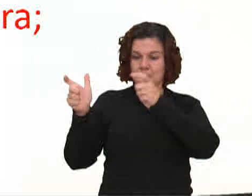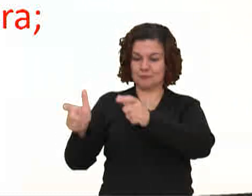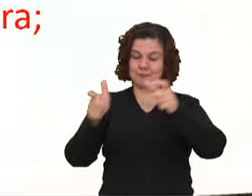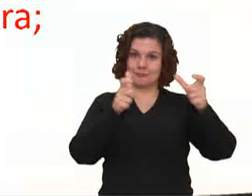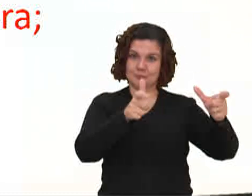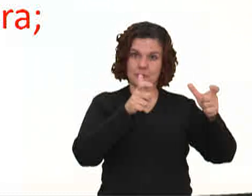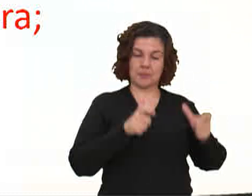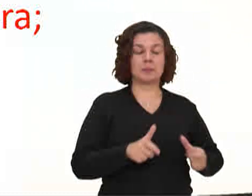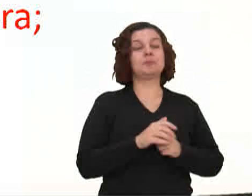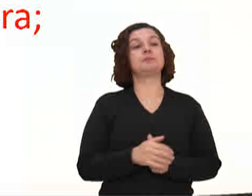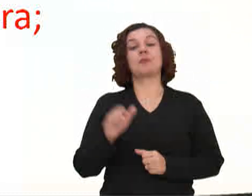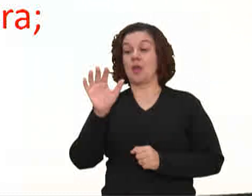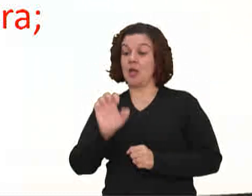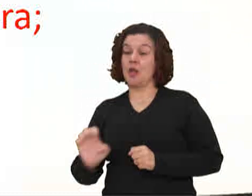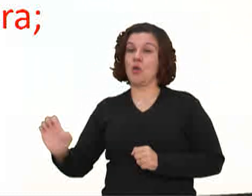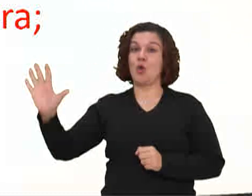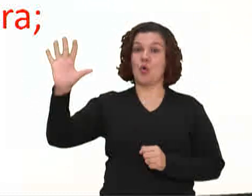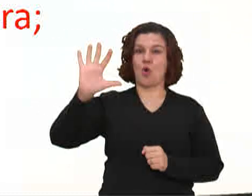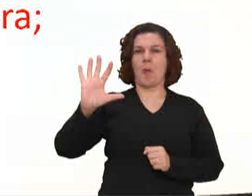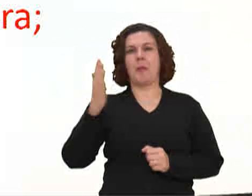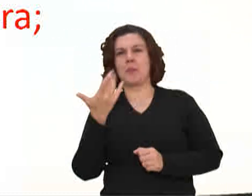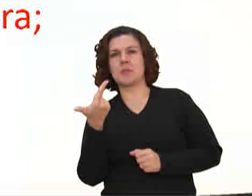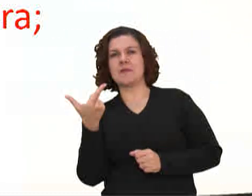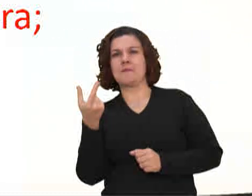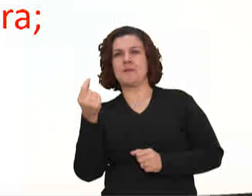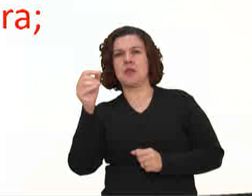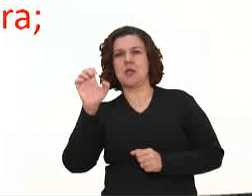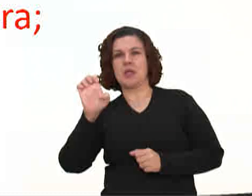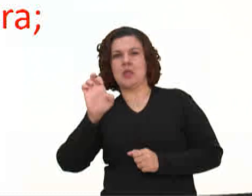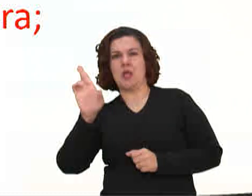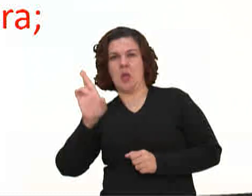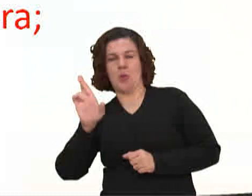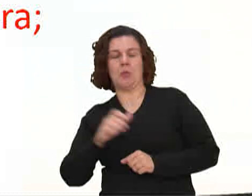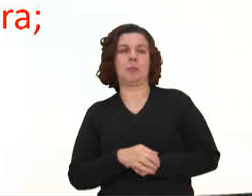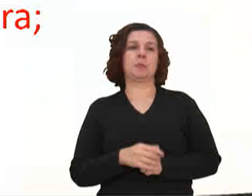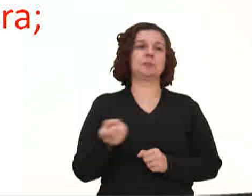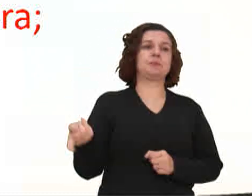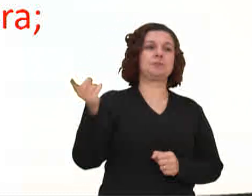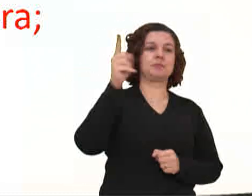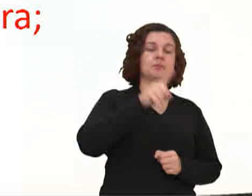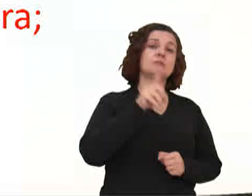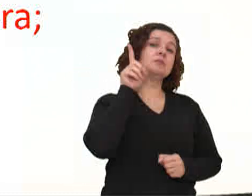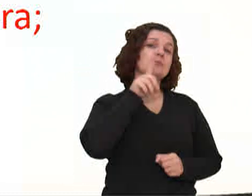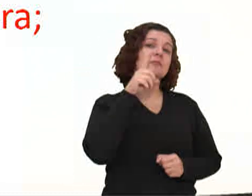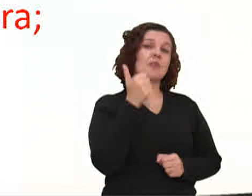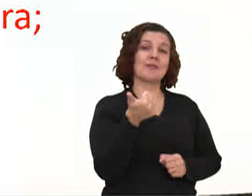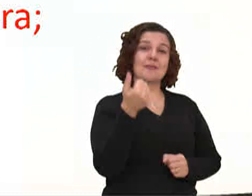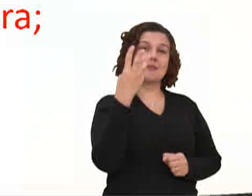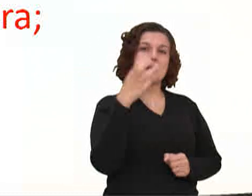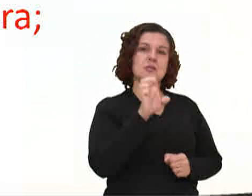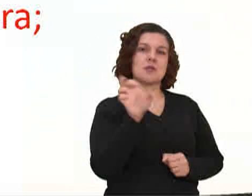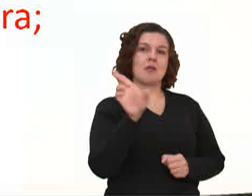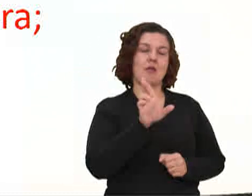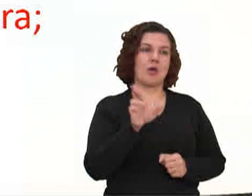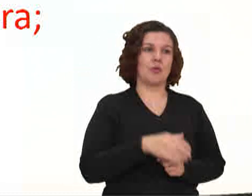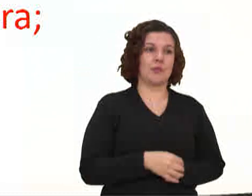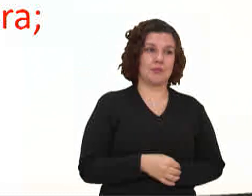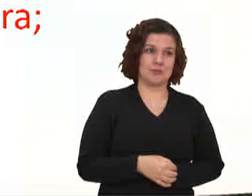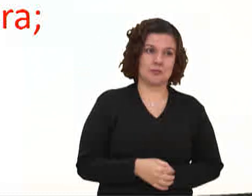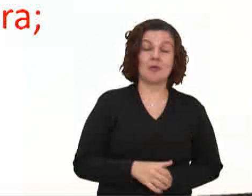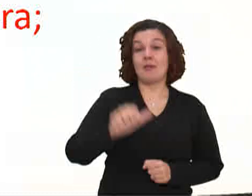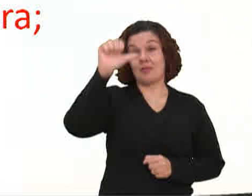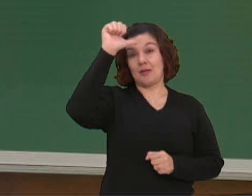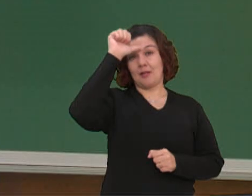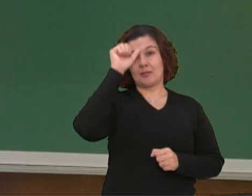Que na União Europeia é de 20 euros, nos Estados Unidos de 13 euros e em Bangladesh 38 centavos